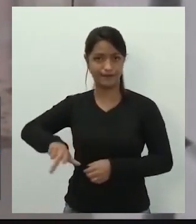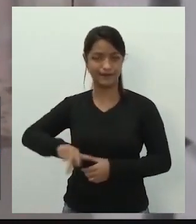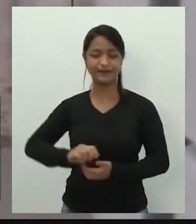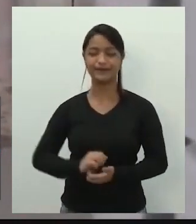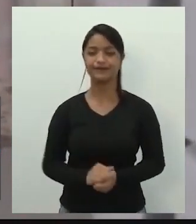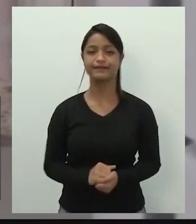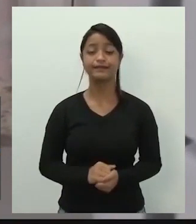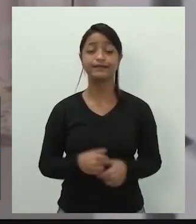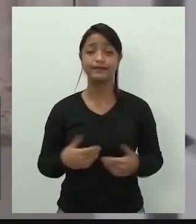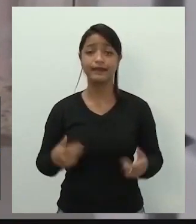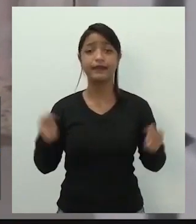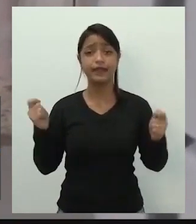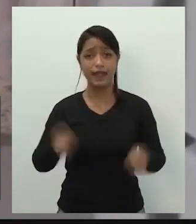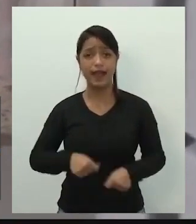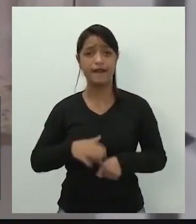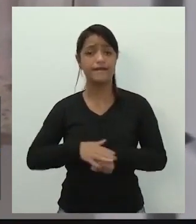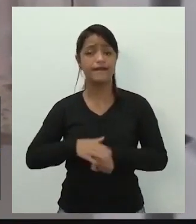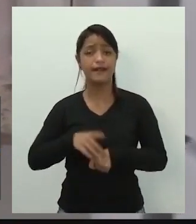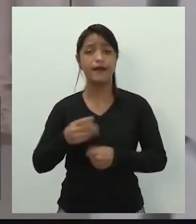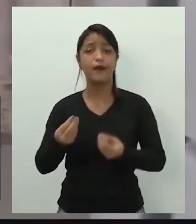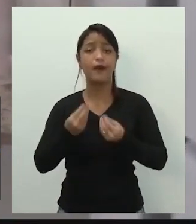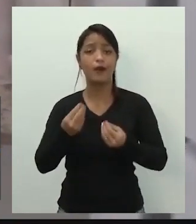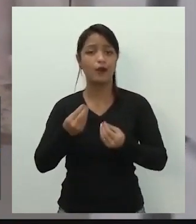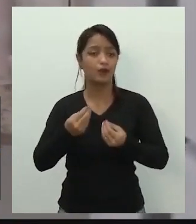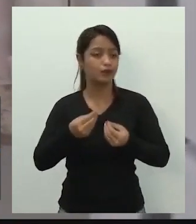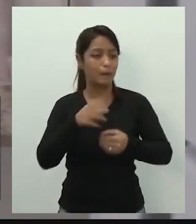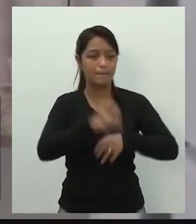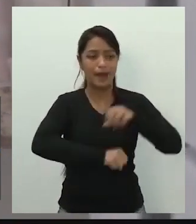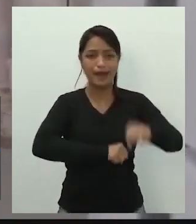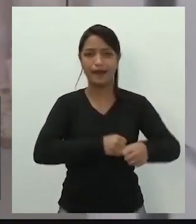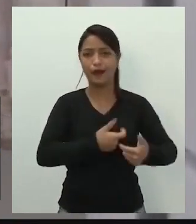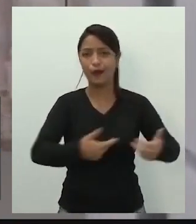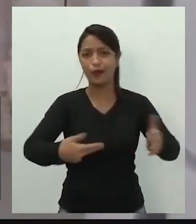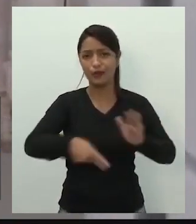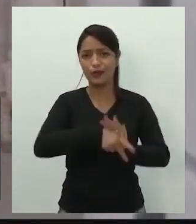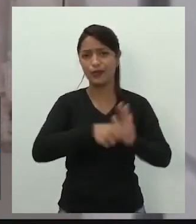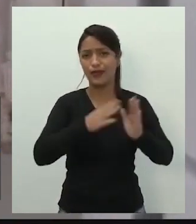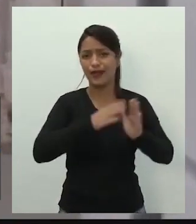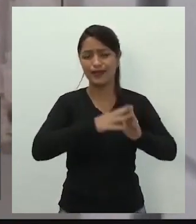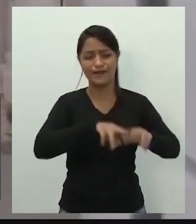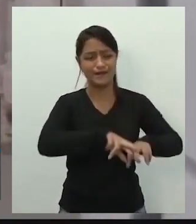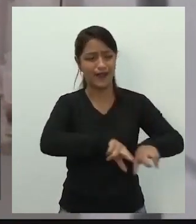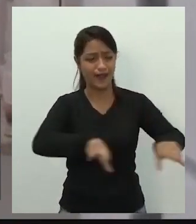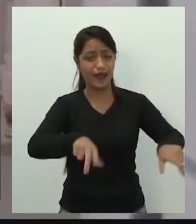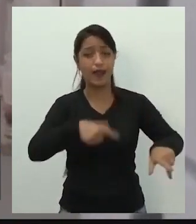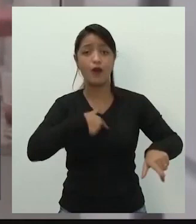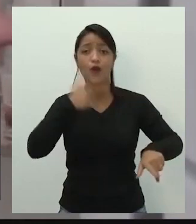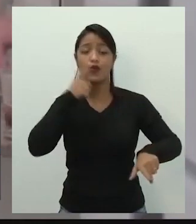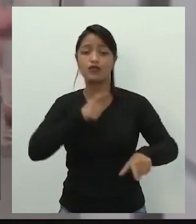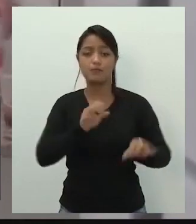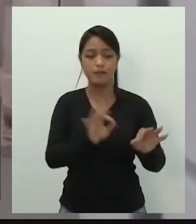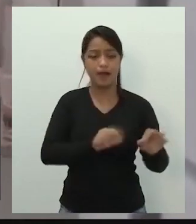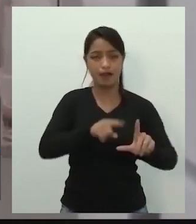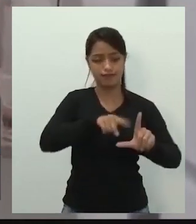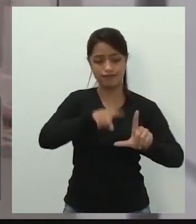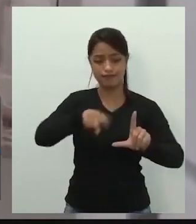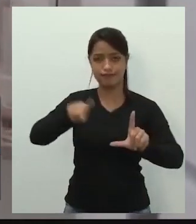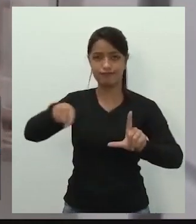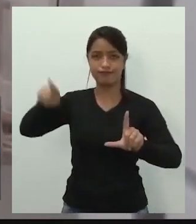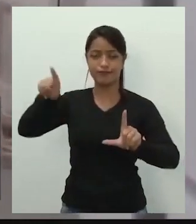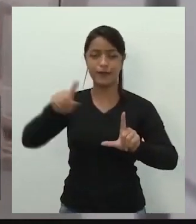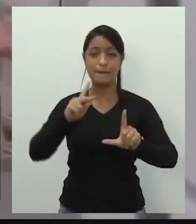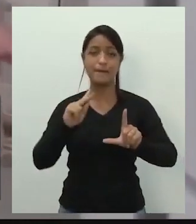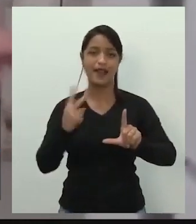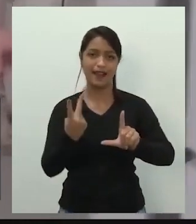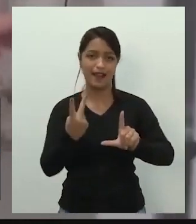fazer isso com diferentes substâncias que eu tenho em casa e posso montar uma escala de pH de acordo com as